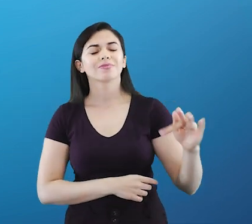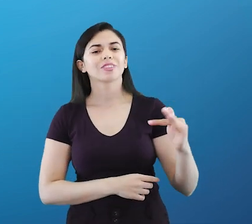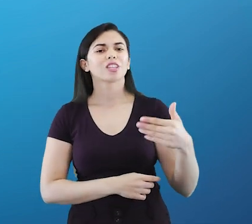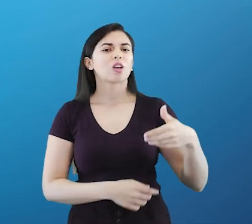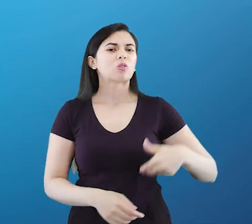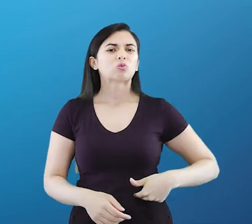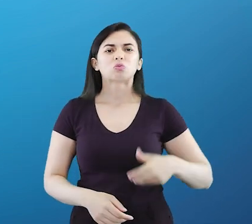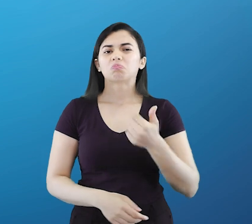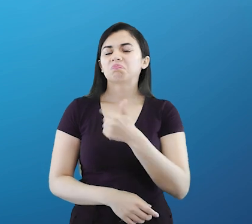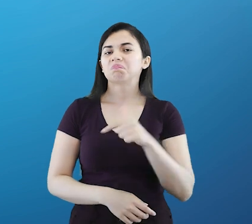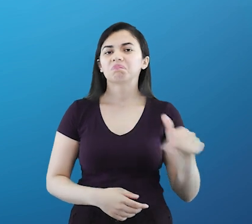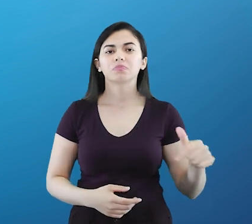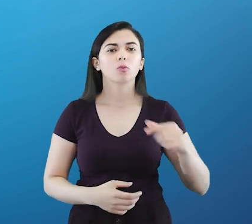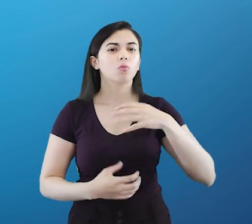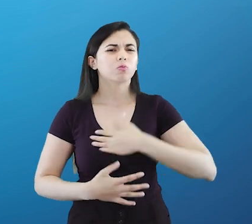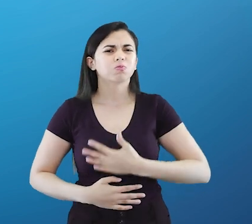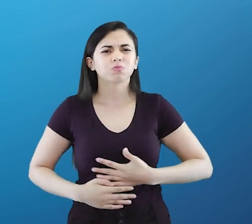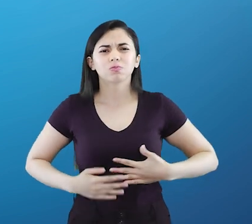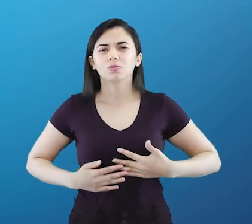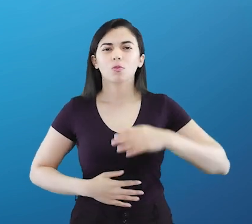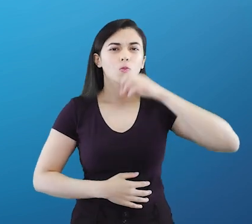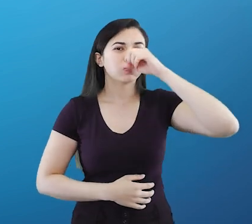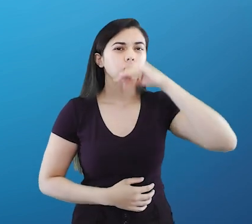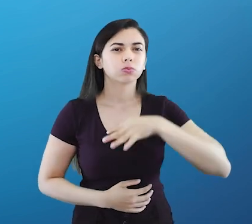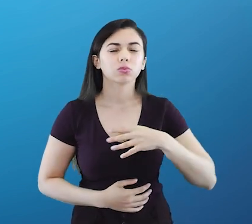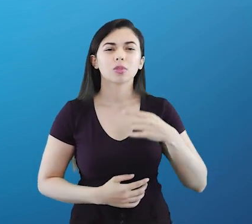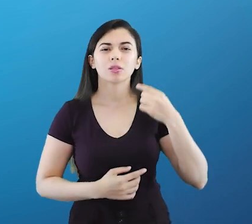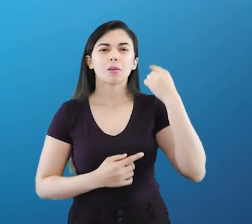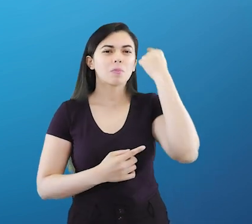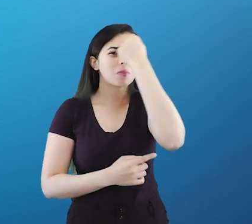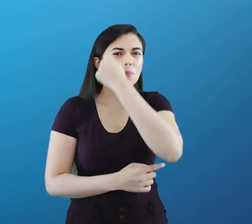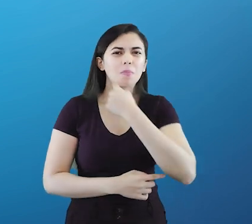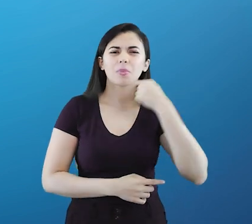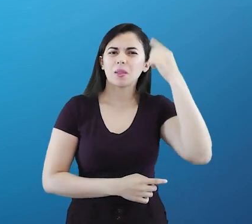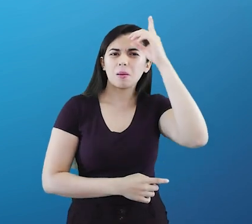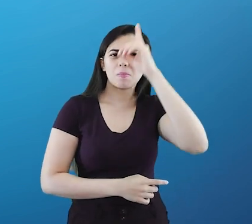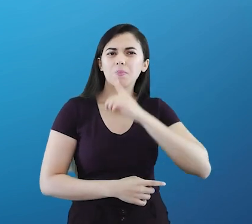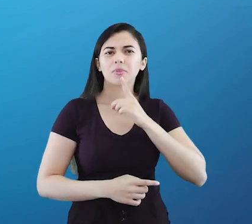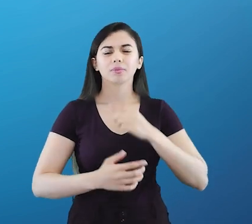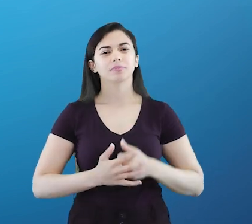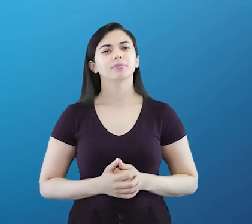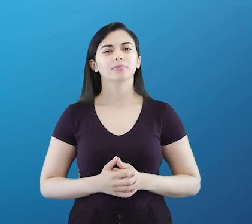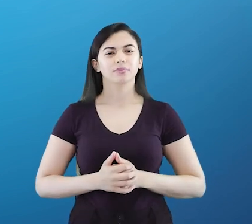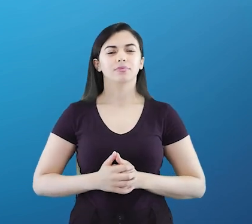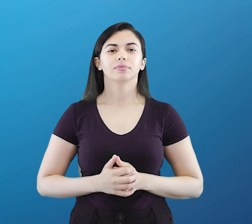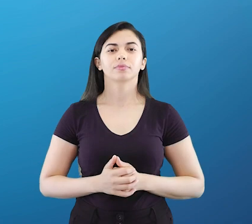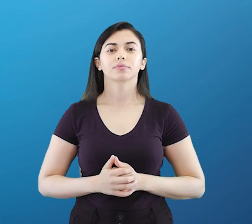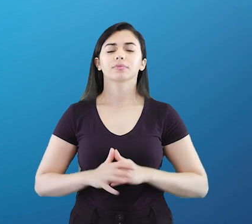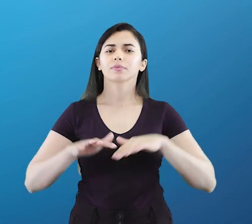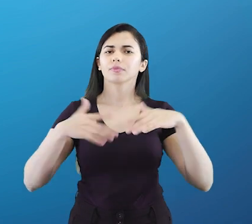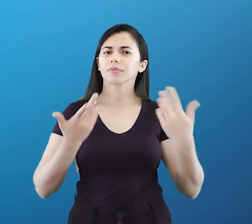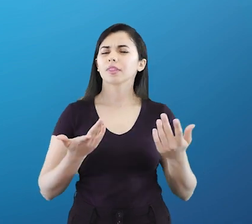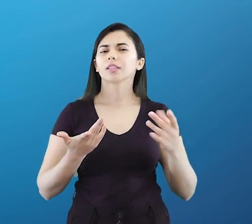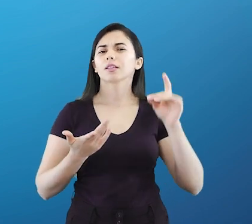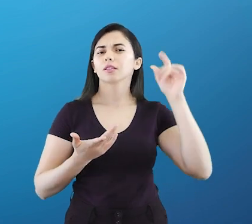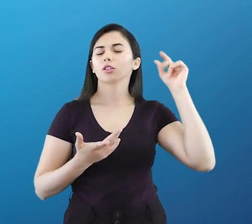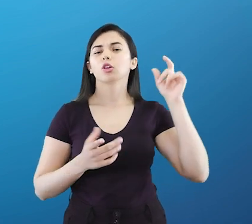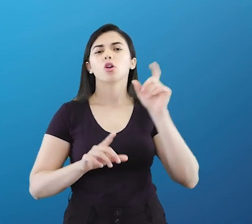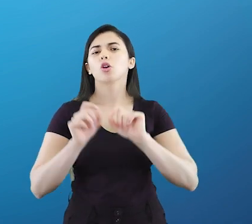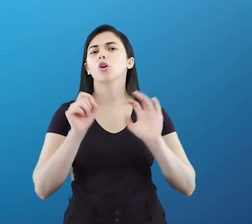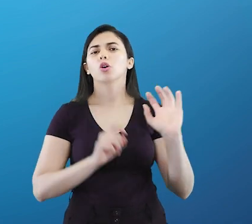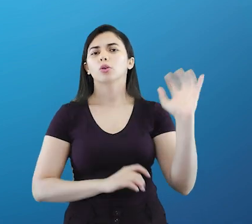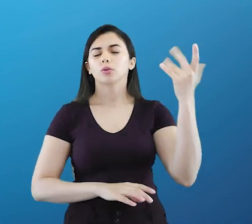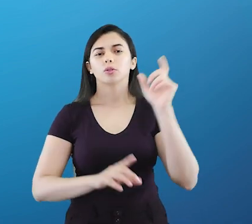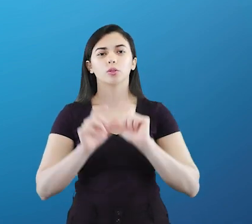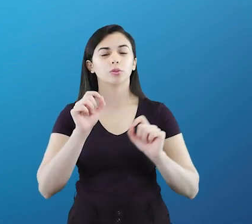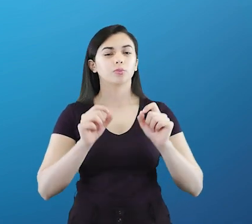apetite, náusea e vômito, e também o amarelamento da pele e de mucosas. Em uma época em que houve um